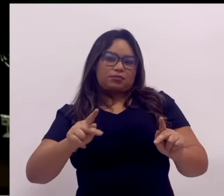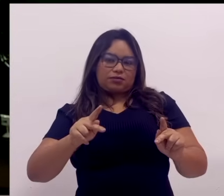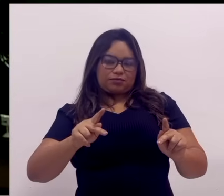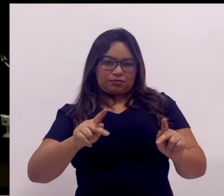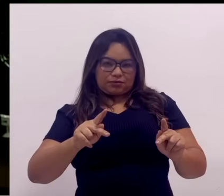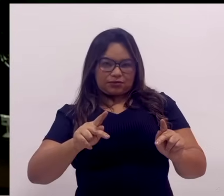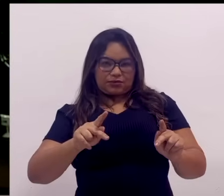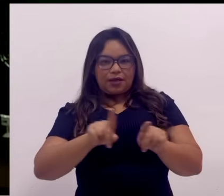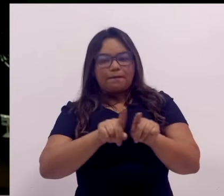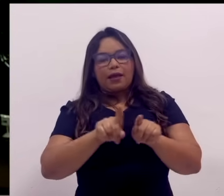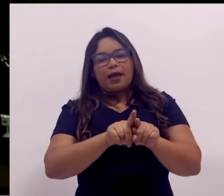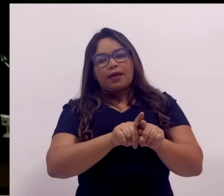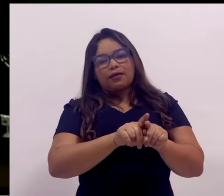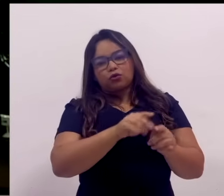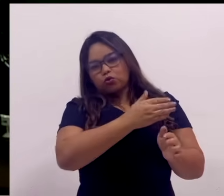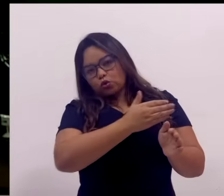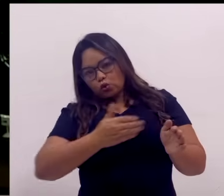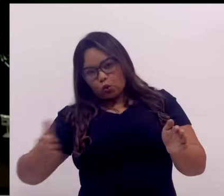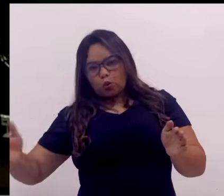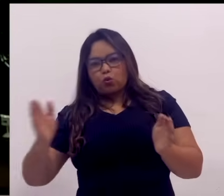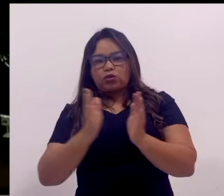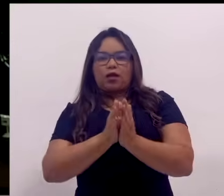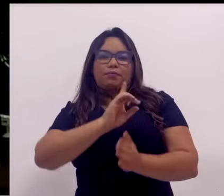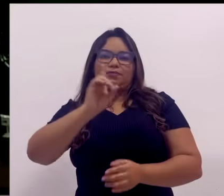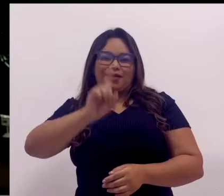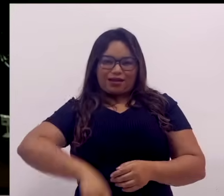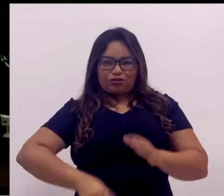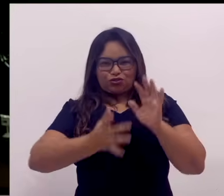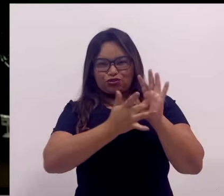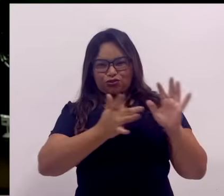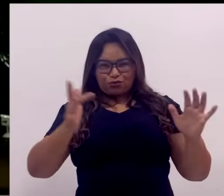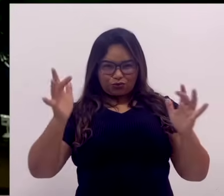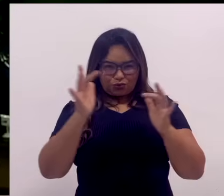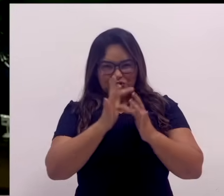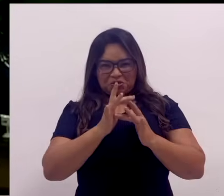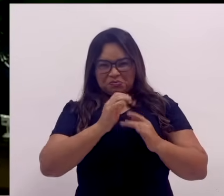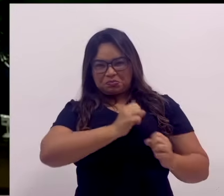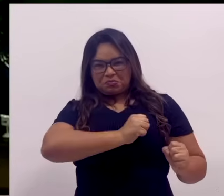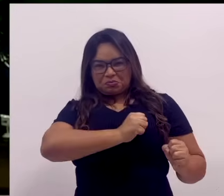e de toda a Bíblia, que Ele é o grande Eu Sou.